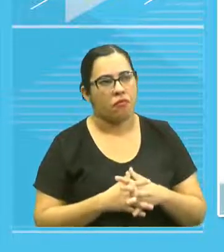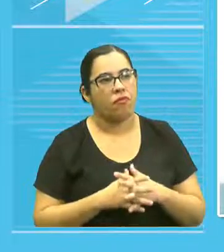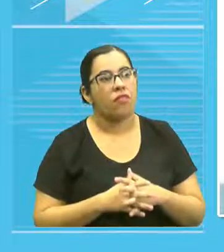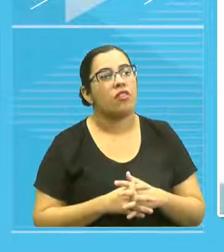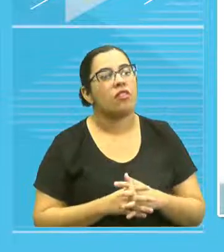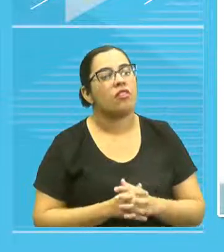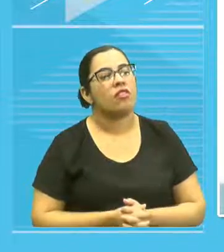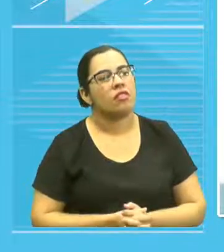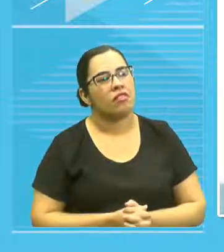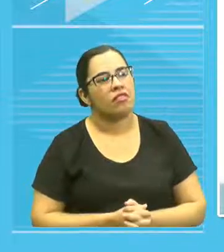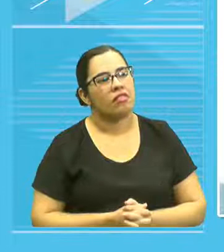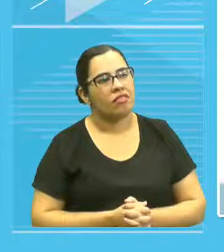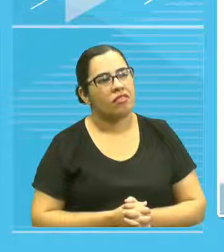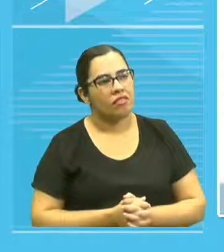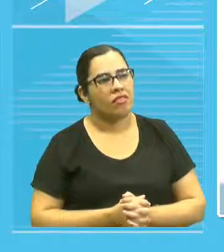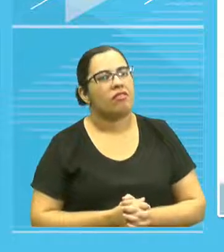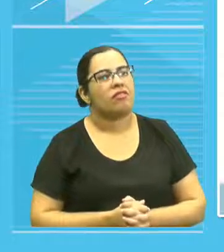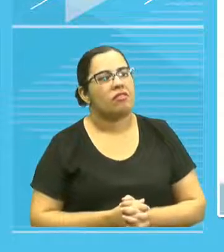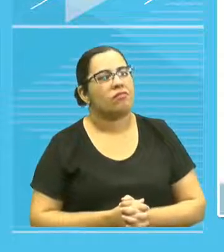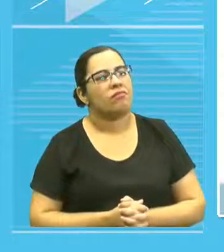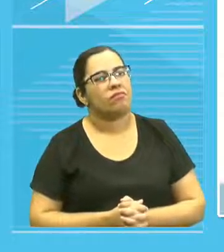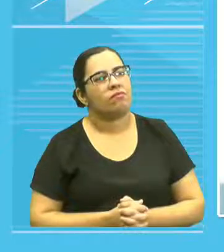versus apreender